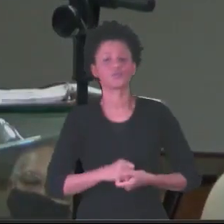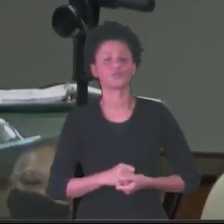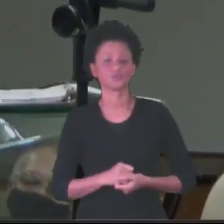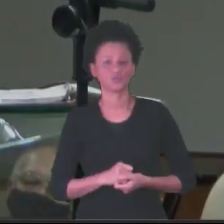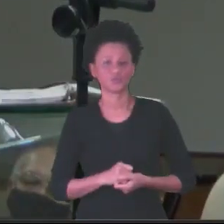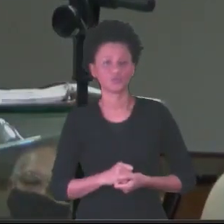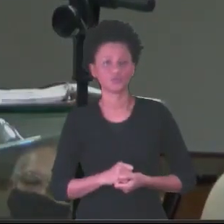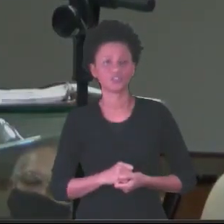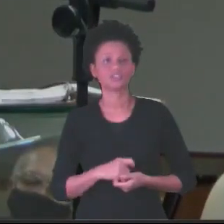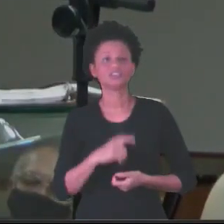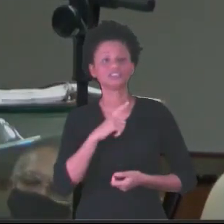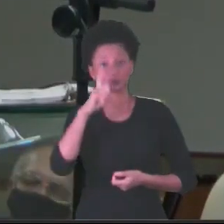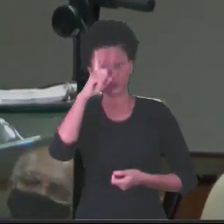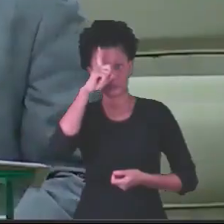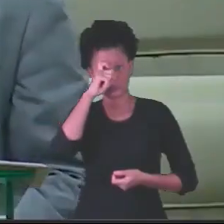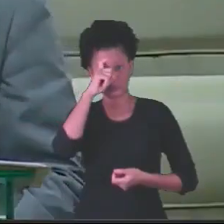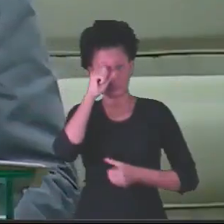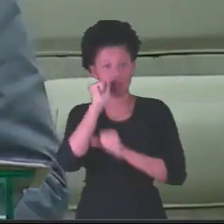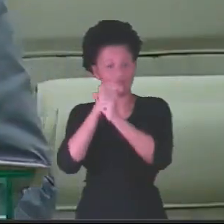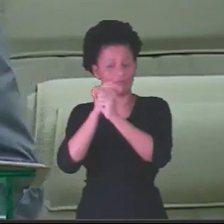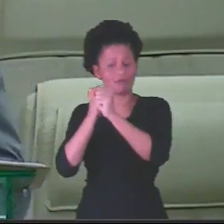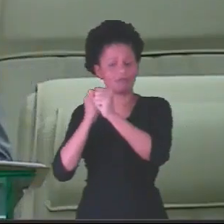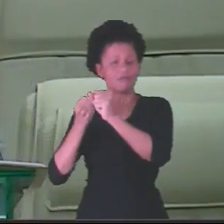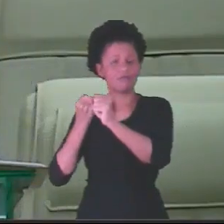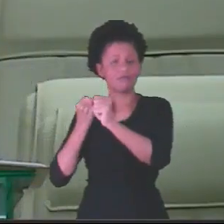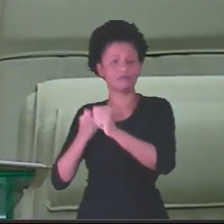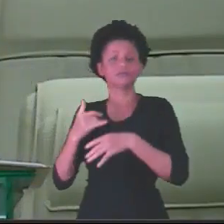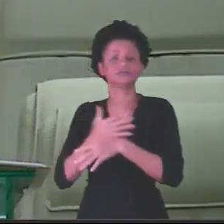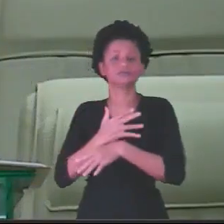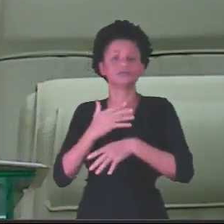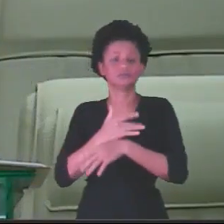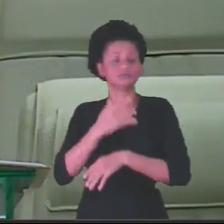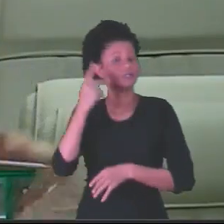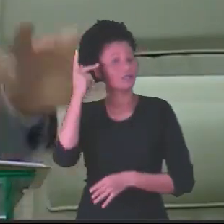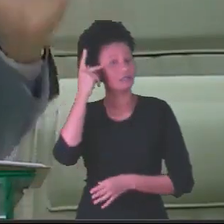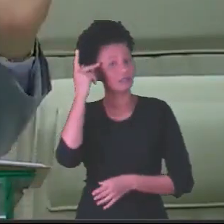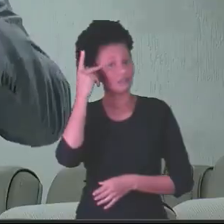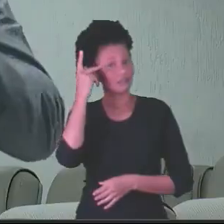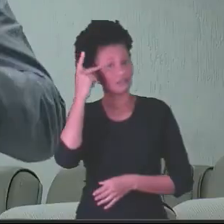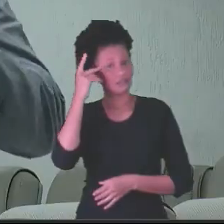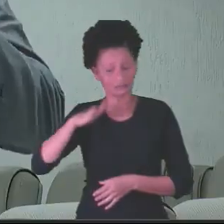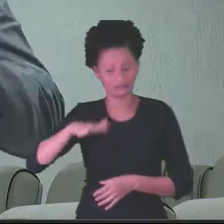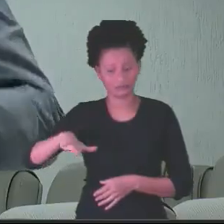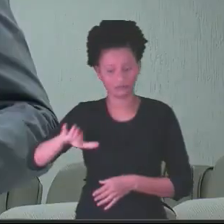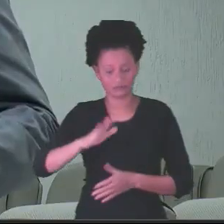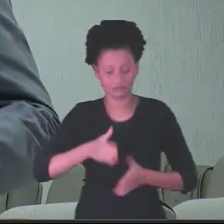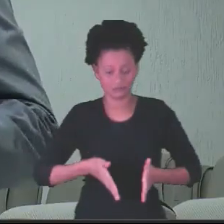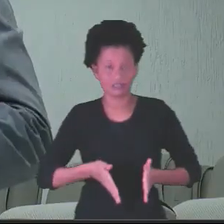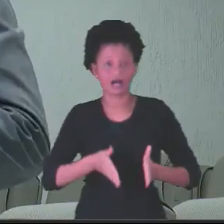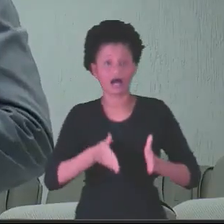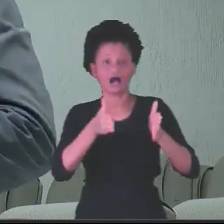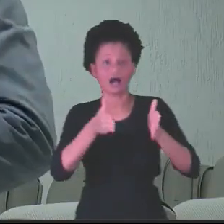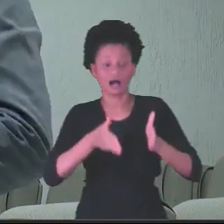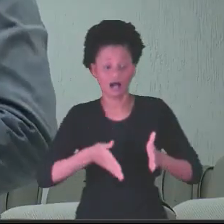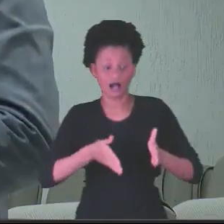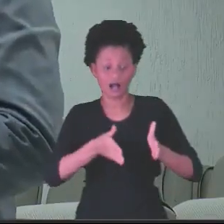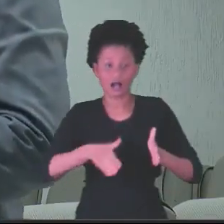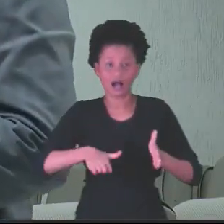e tem um grande hospital de são paulo a mala de oncologia